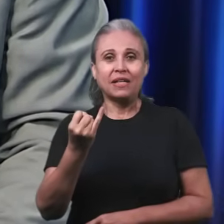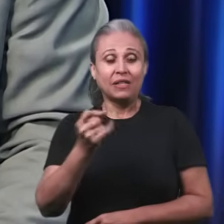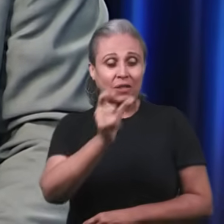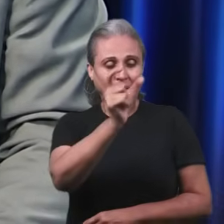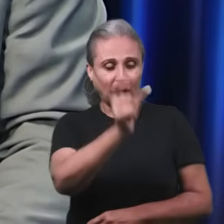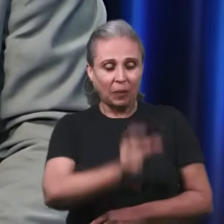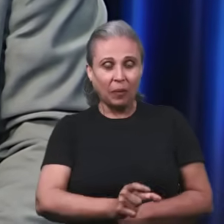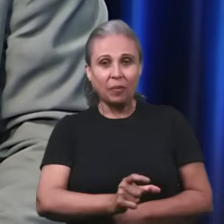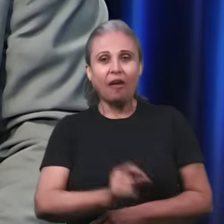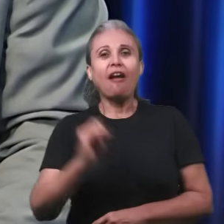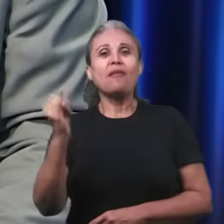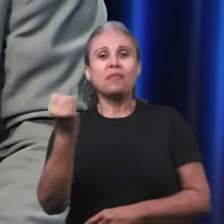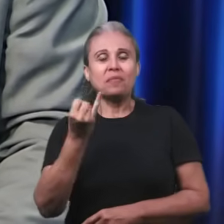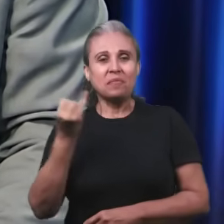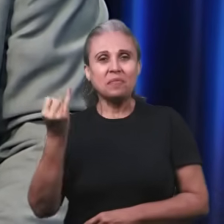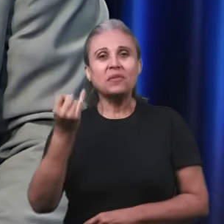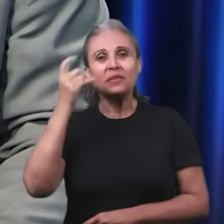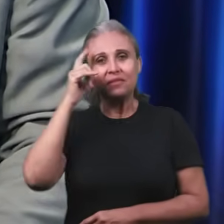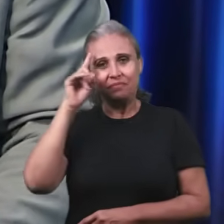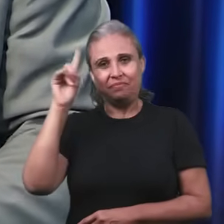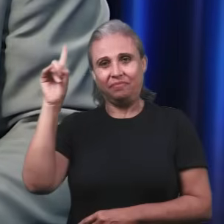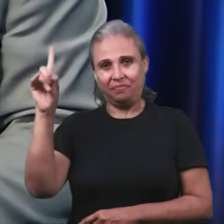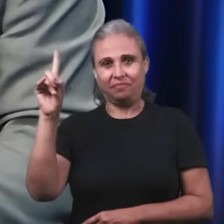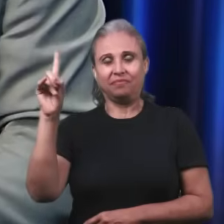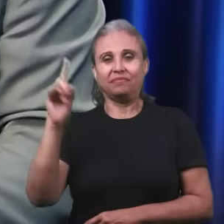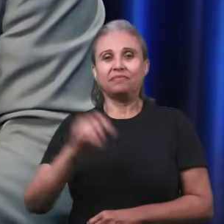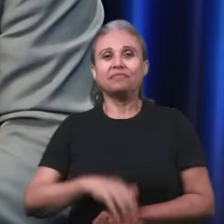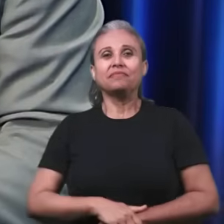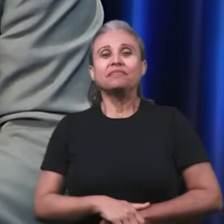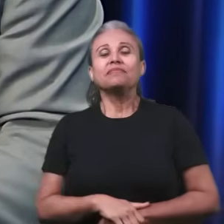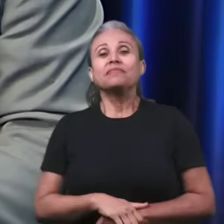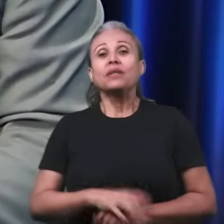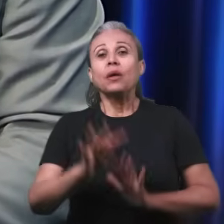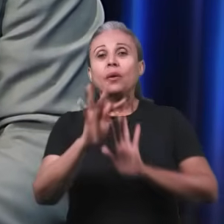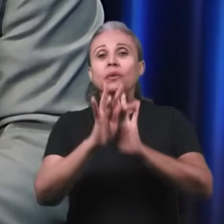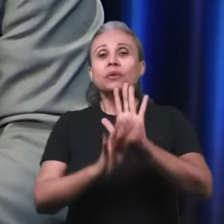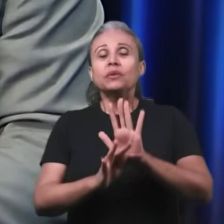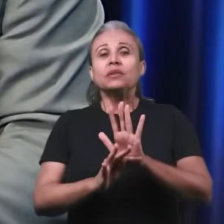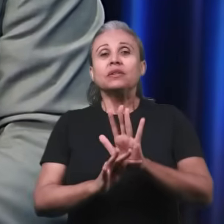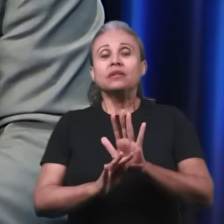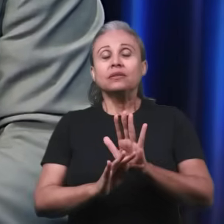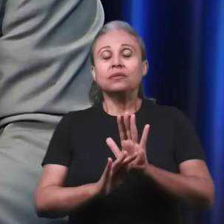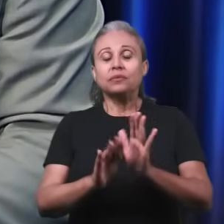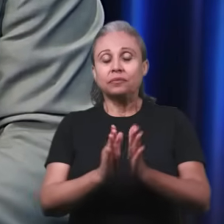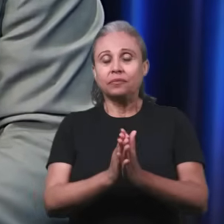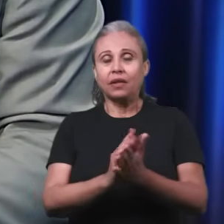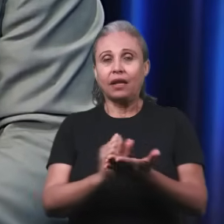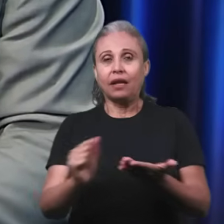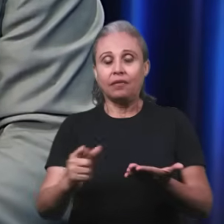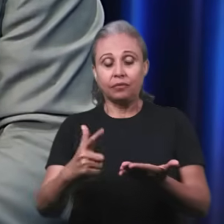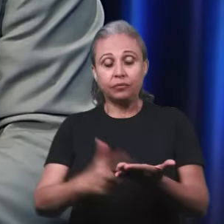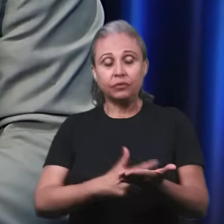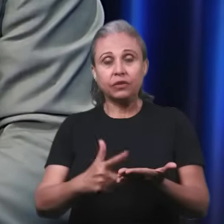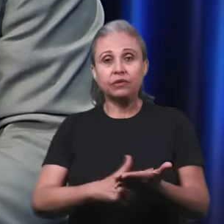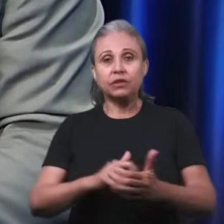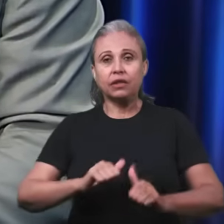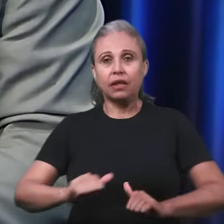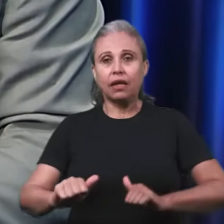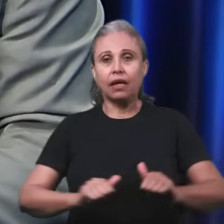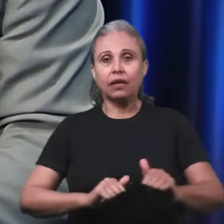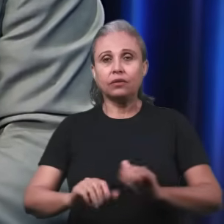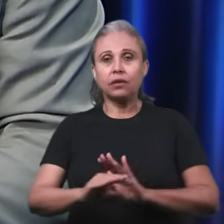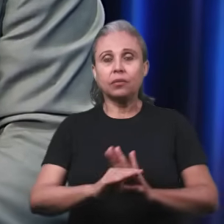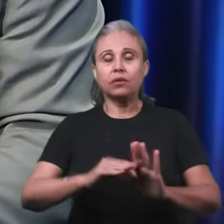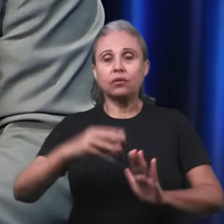de Deus, ele foi muito importante. Vamos ler aqui um texto que está no livro de Atos, capítulo